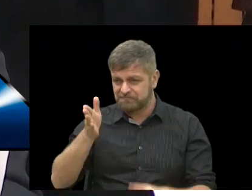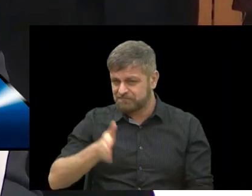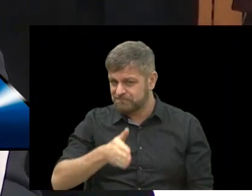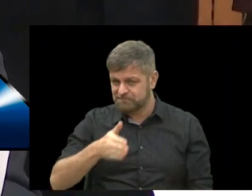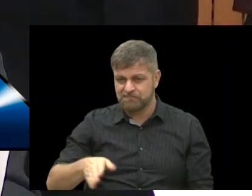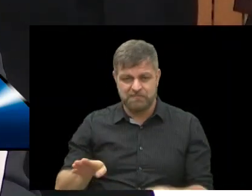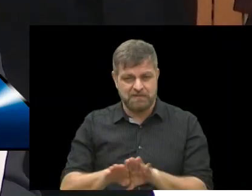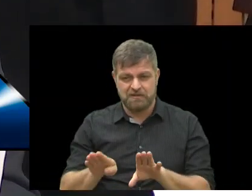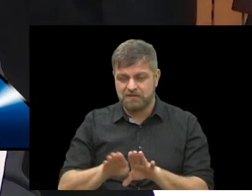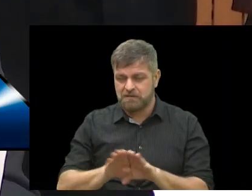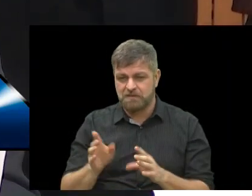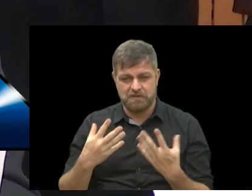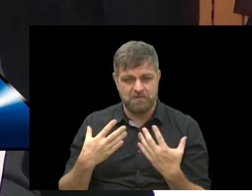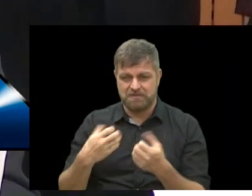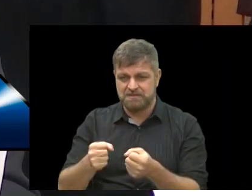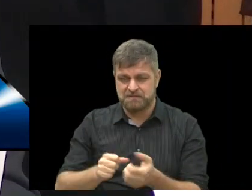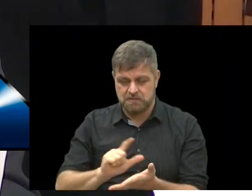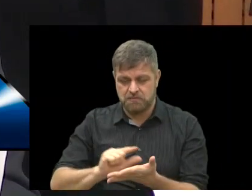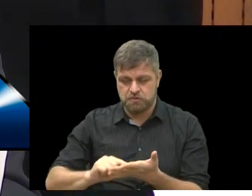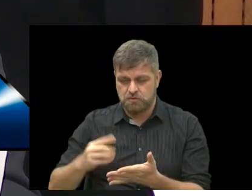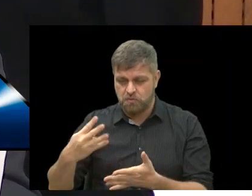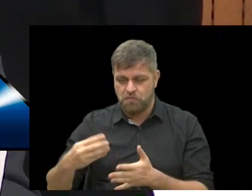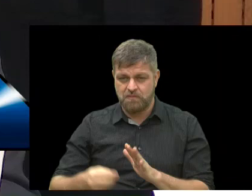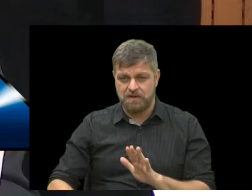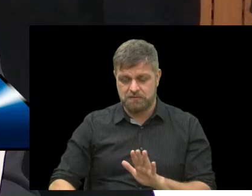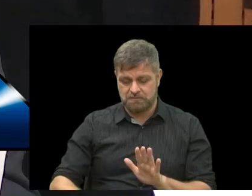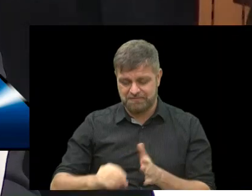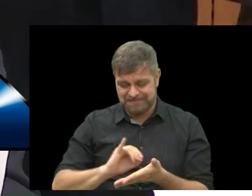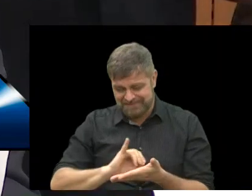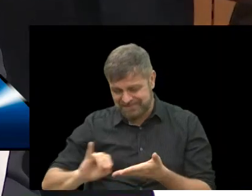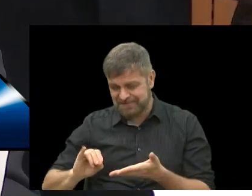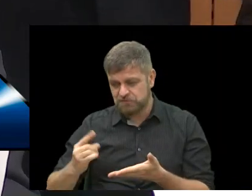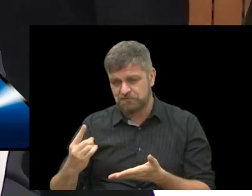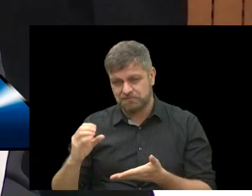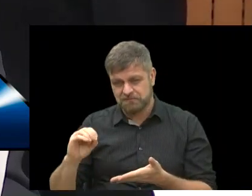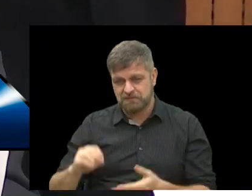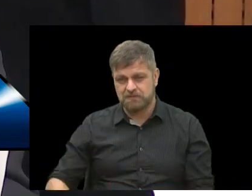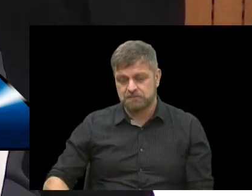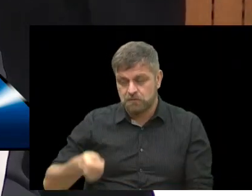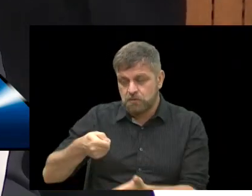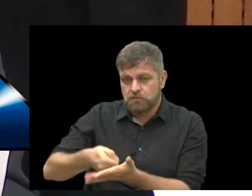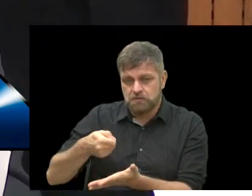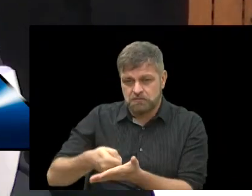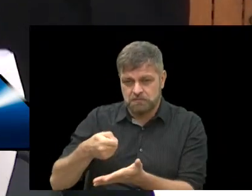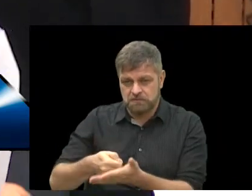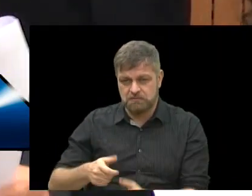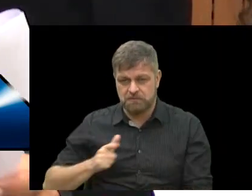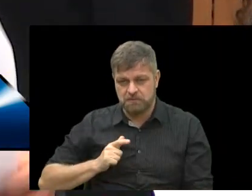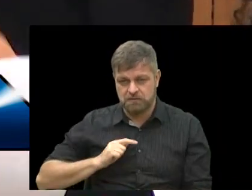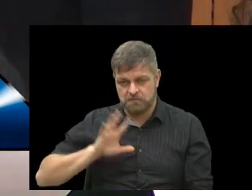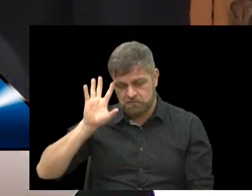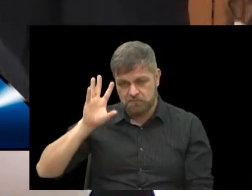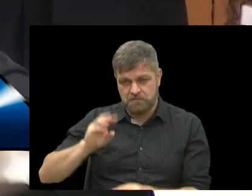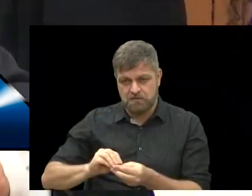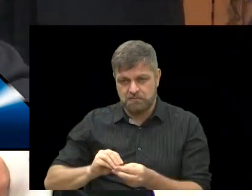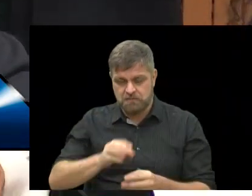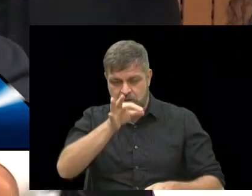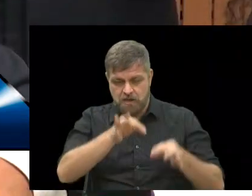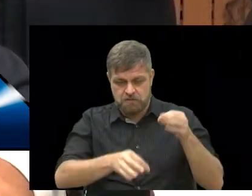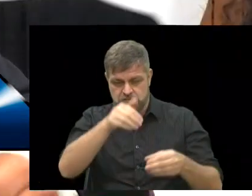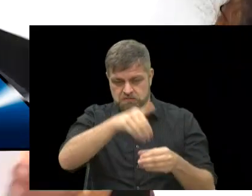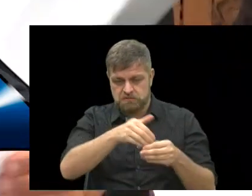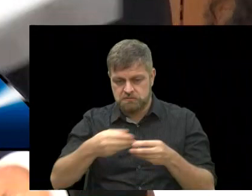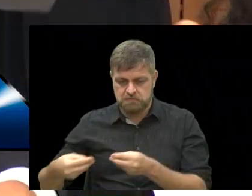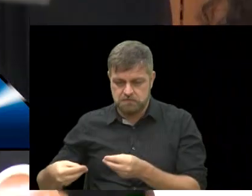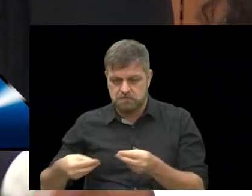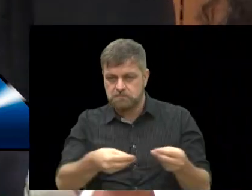infração política administrativa tipificada no artigo 4º, inciso 10. Determino que se comunique o resultado à Justiça